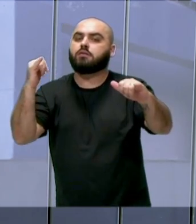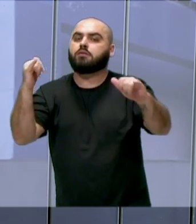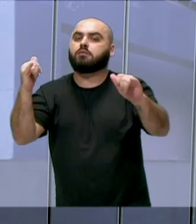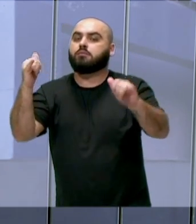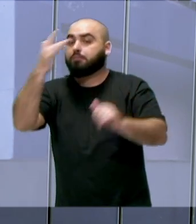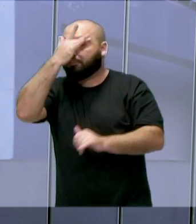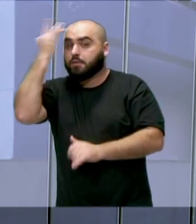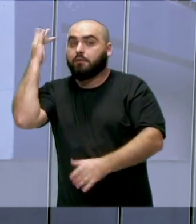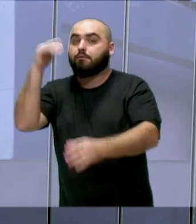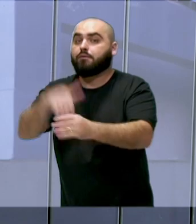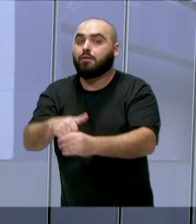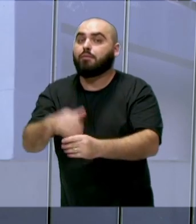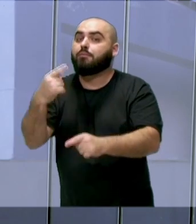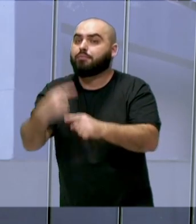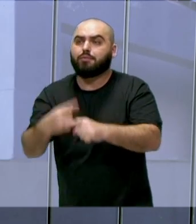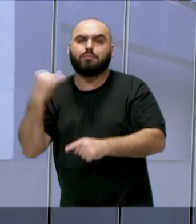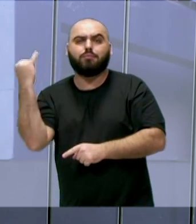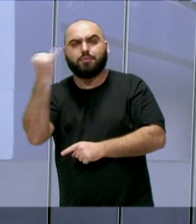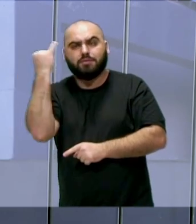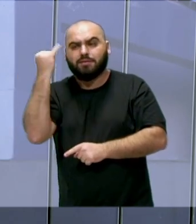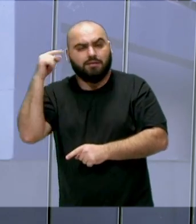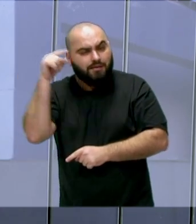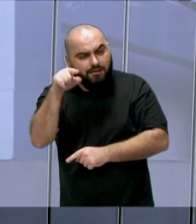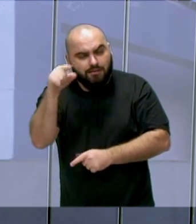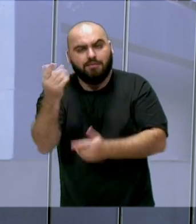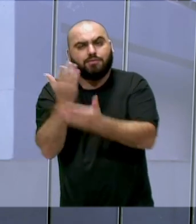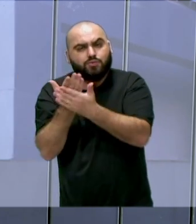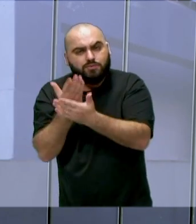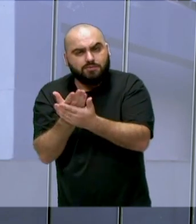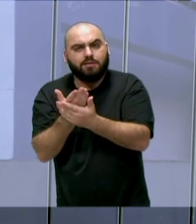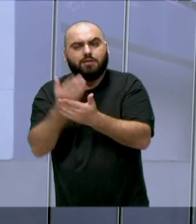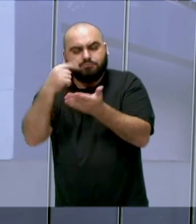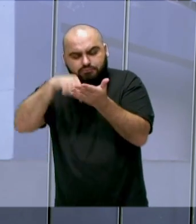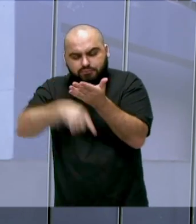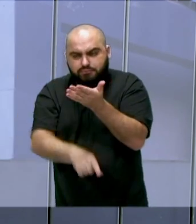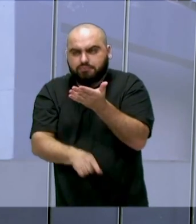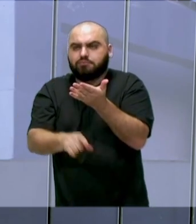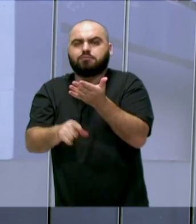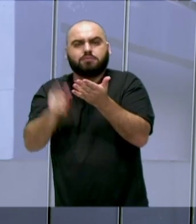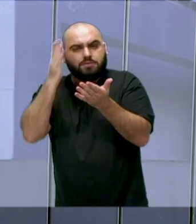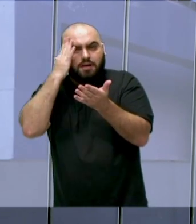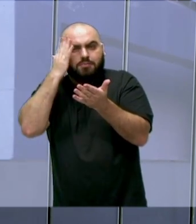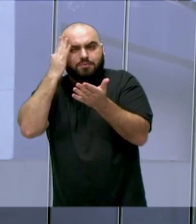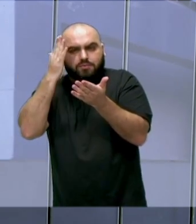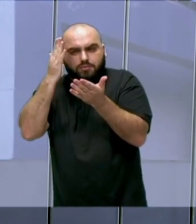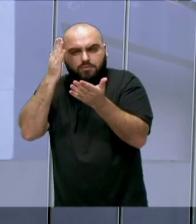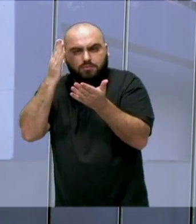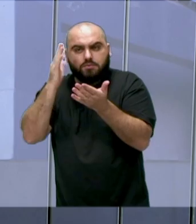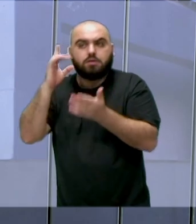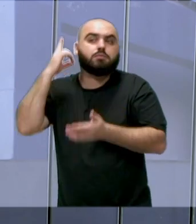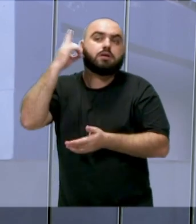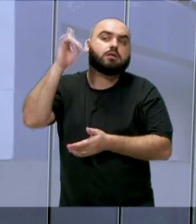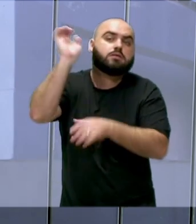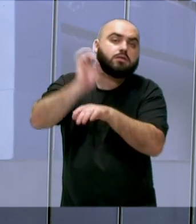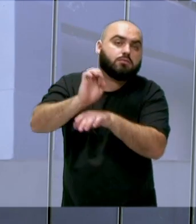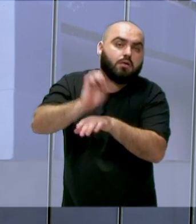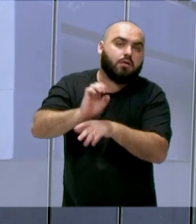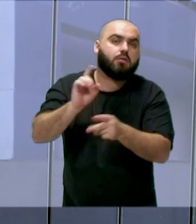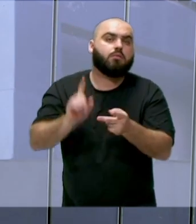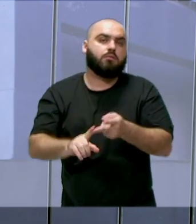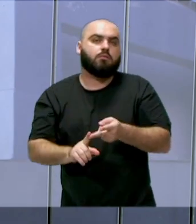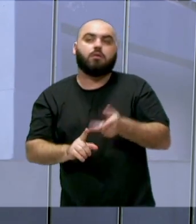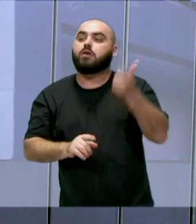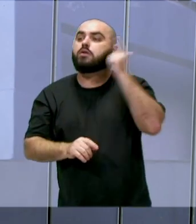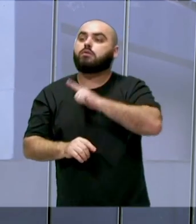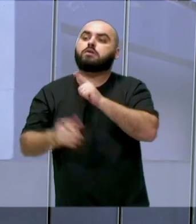da importância que é dele estudar um pouquinho quem é o seu candidato, o futuro pré-candidato a deputado estadual, que vai trazer esse